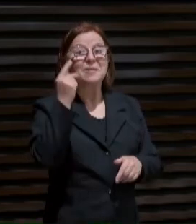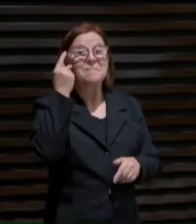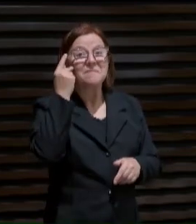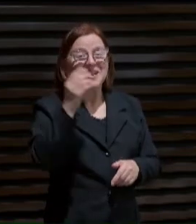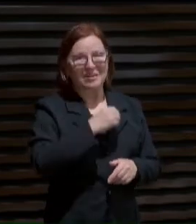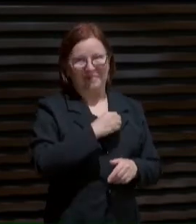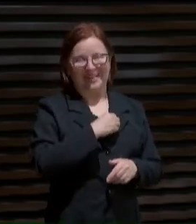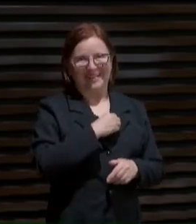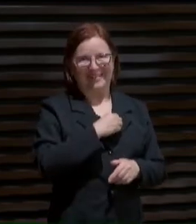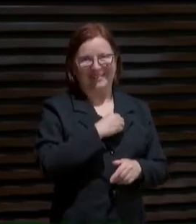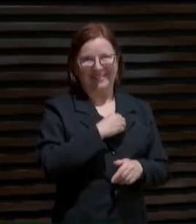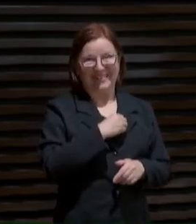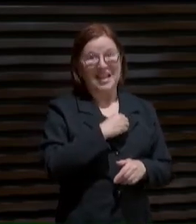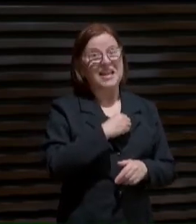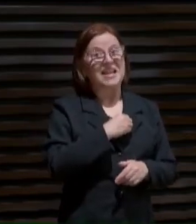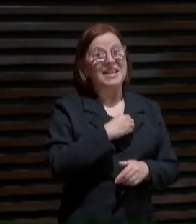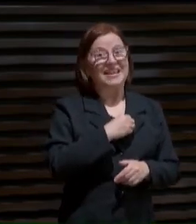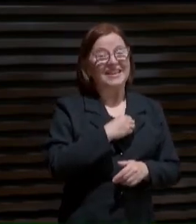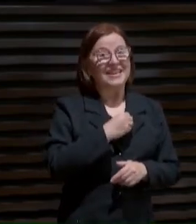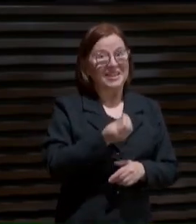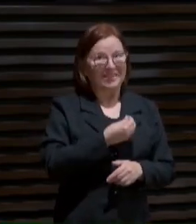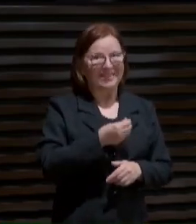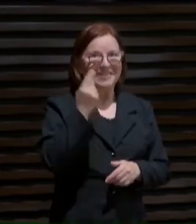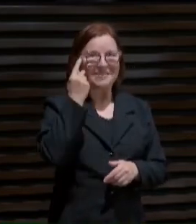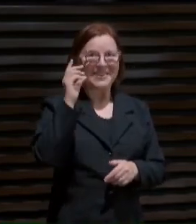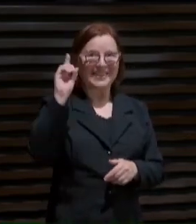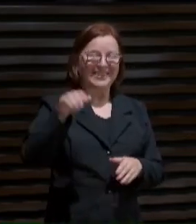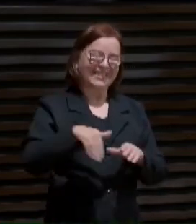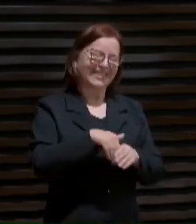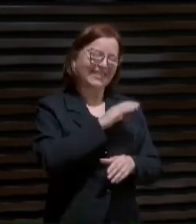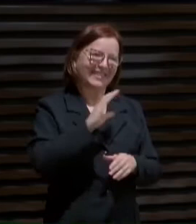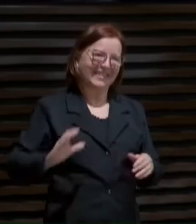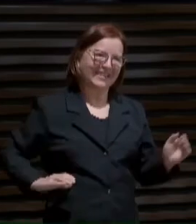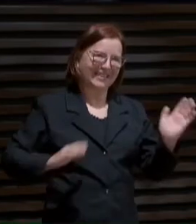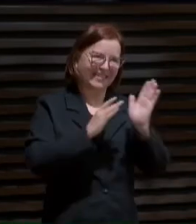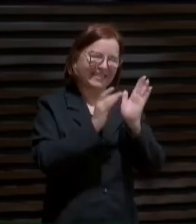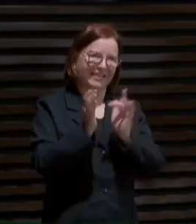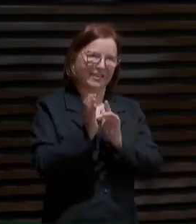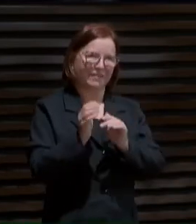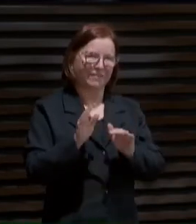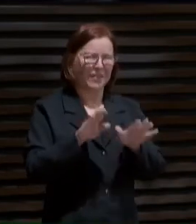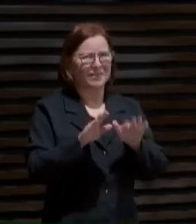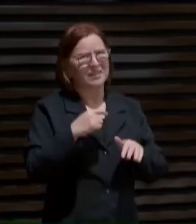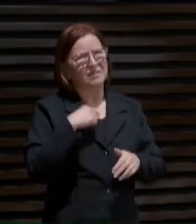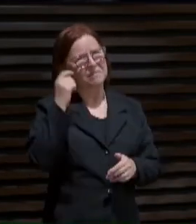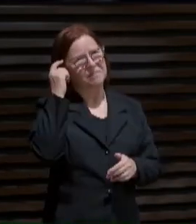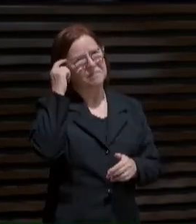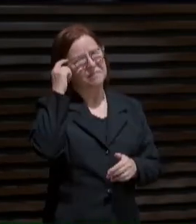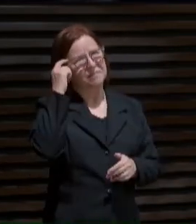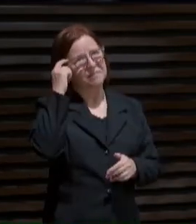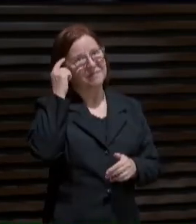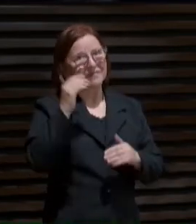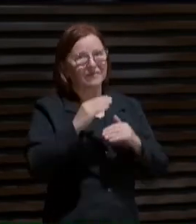e vivos para Deus em Cristo Jesus e às vezes eu fico pensando na nesta obra